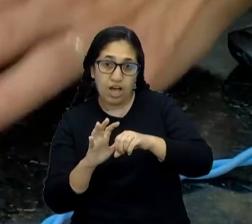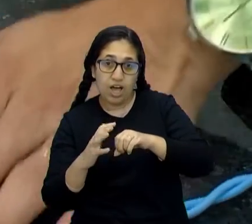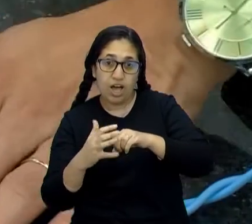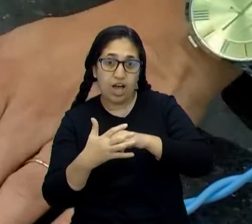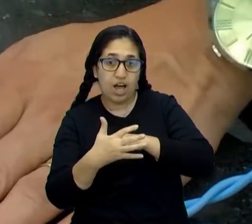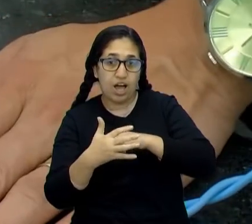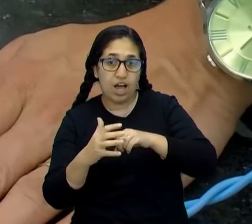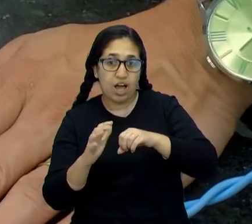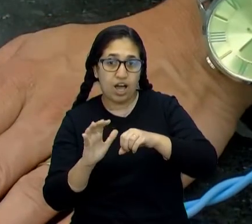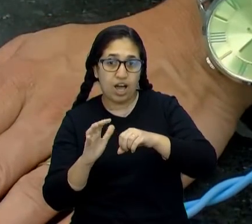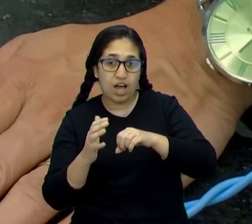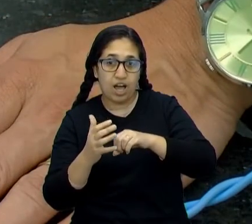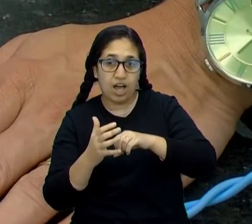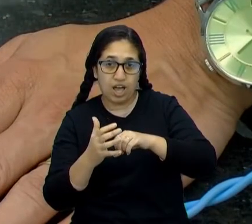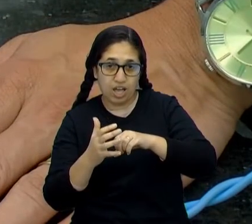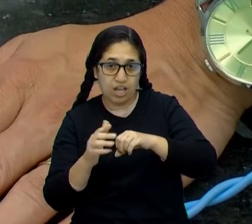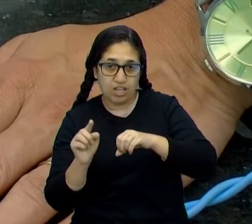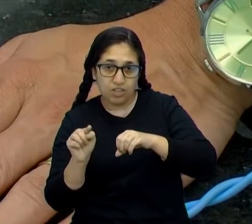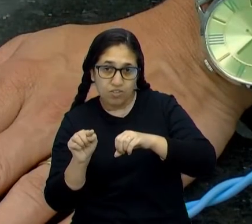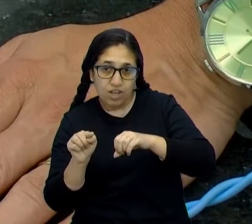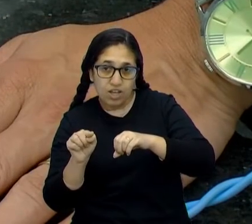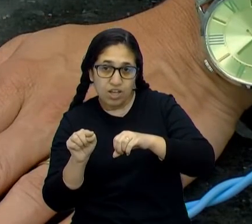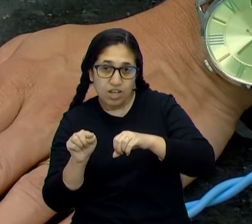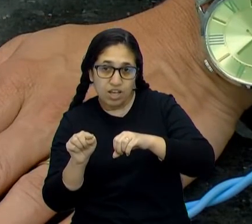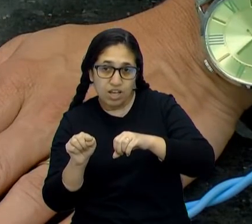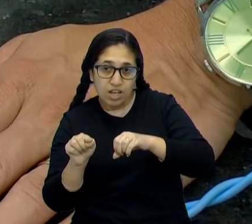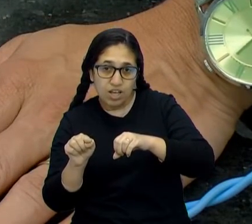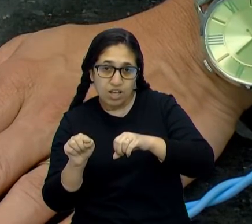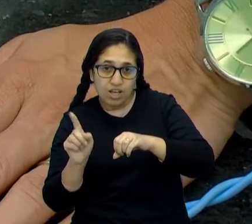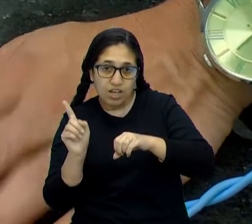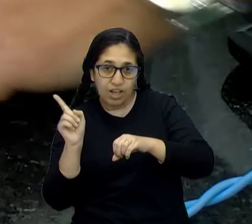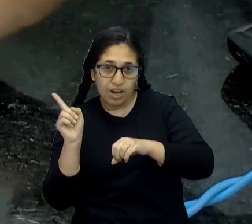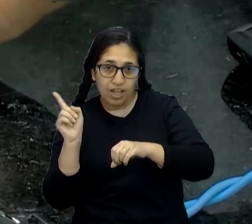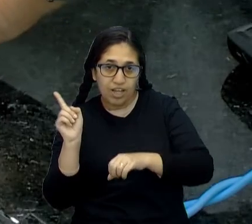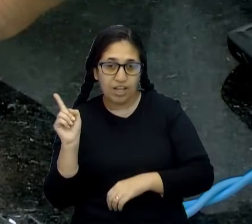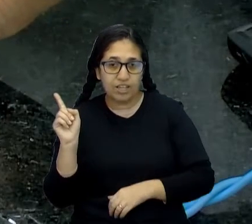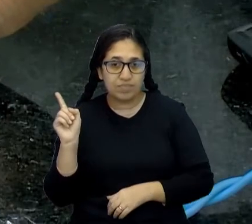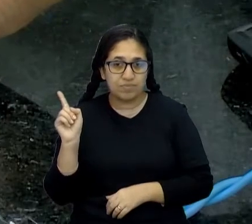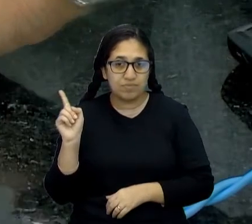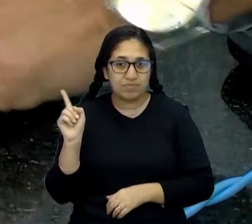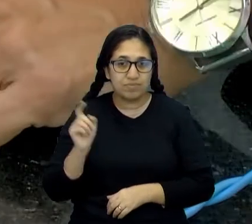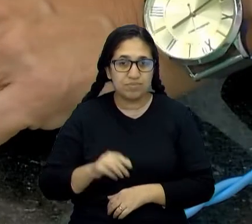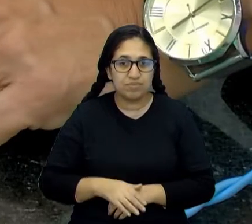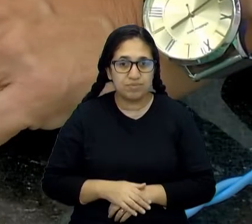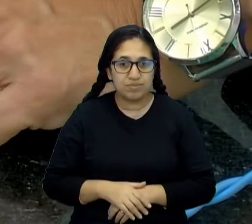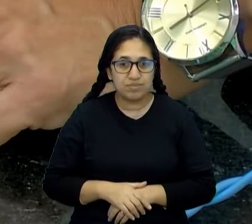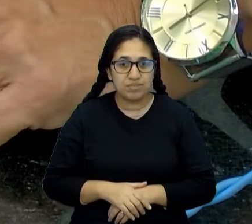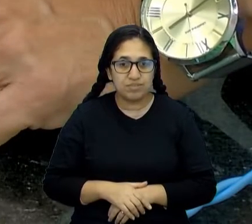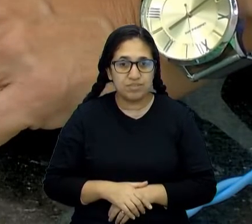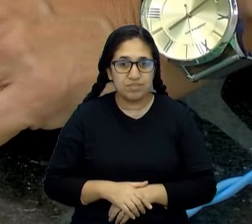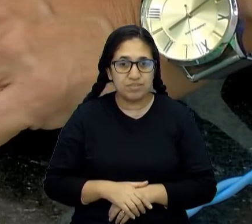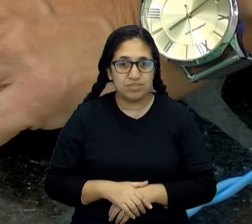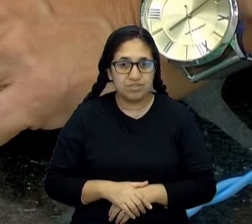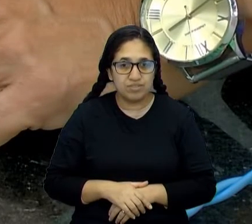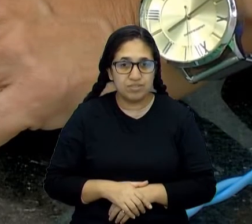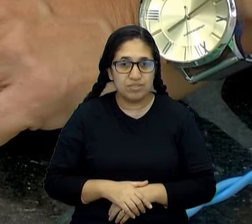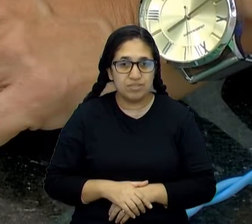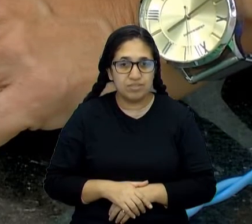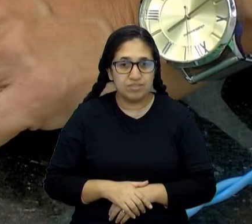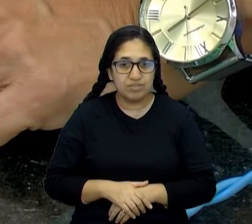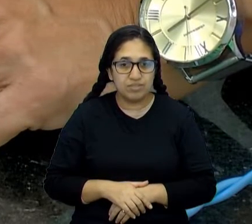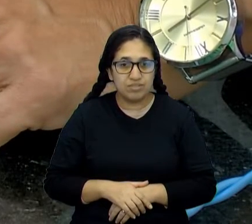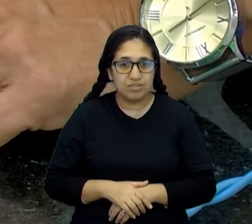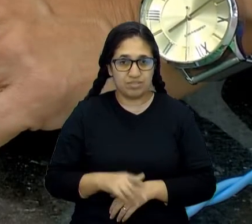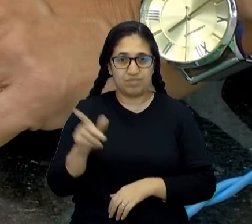do ímã. Então, quando esse ímã aproxima, ó, ele começa, veja aqui, não sei se vocês conseguem observar, ó,